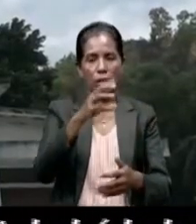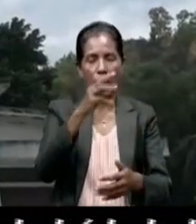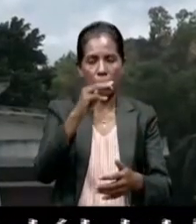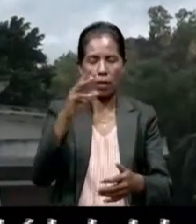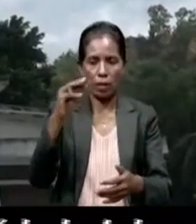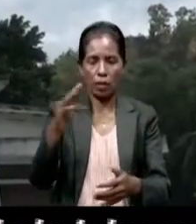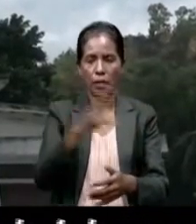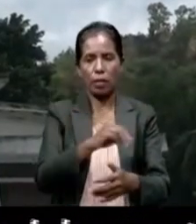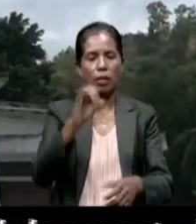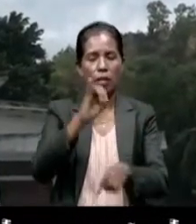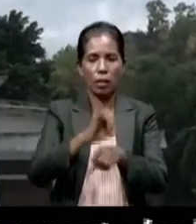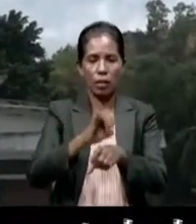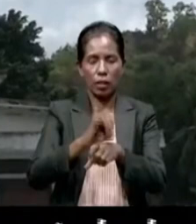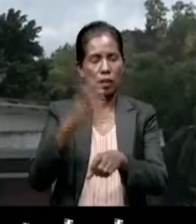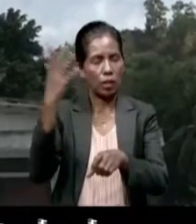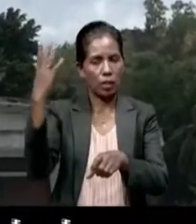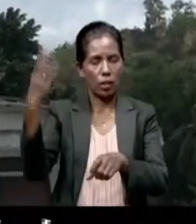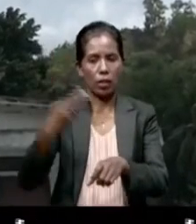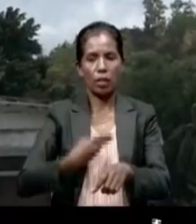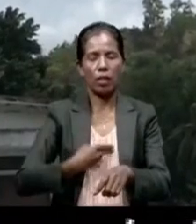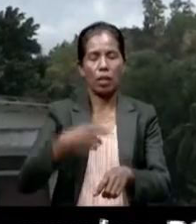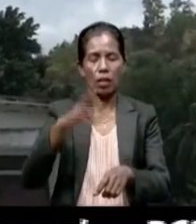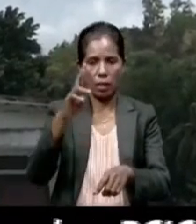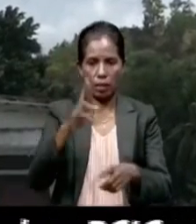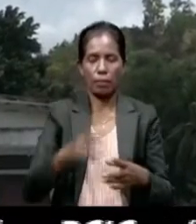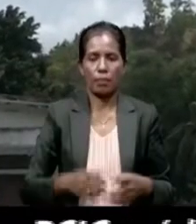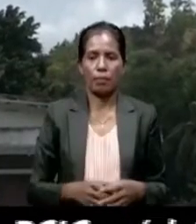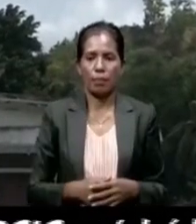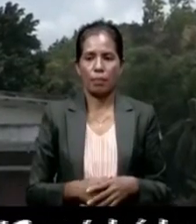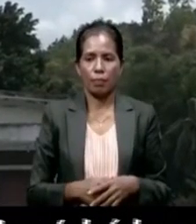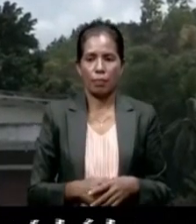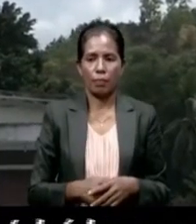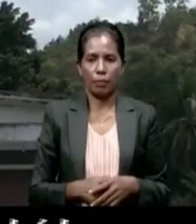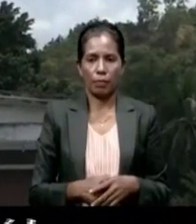pertence iha capela estação missionário a Kanono. Equipa cobertura GMN.